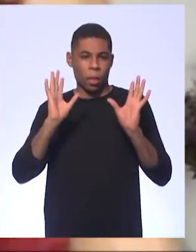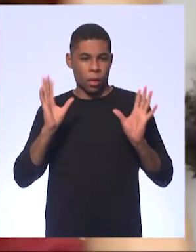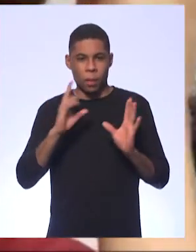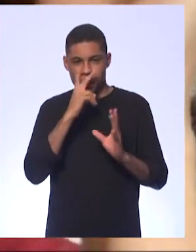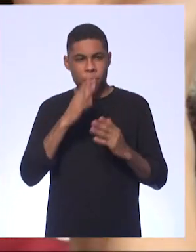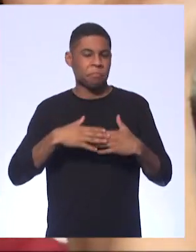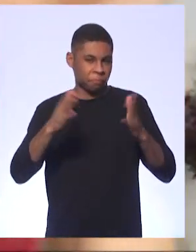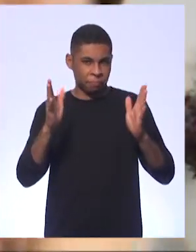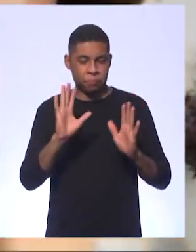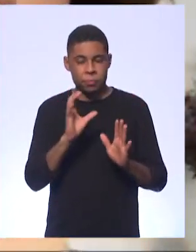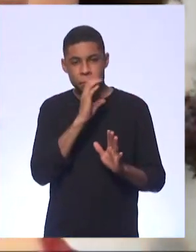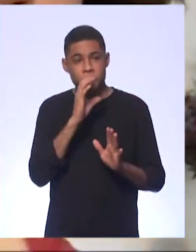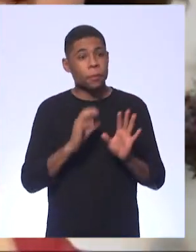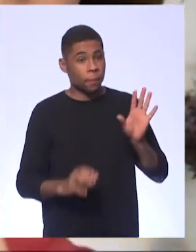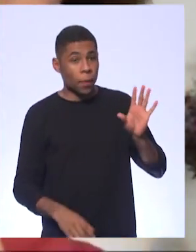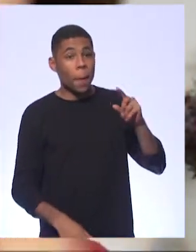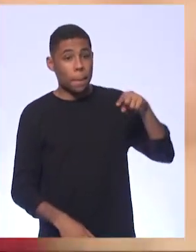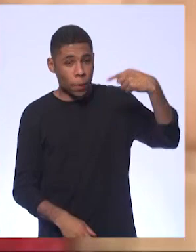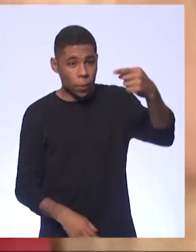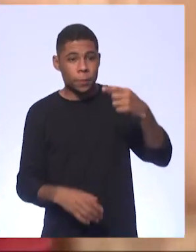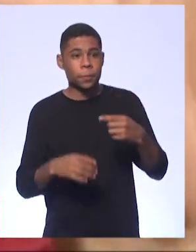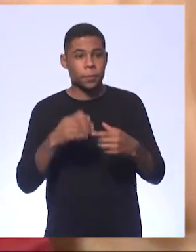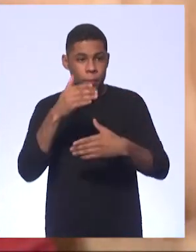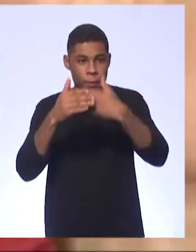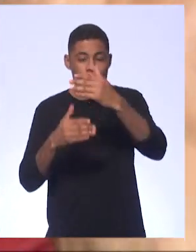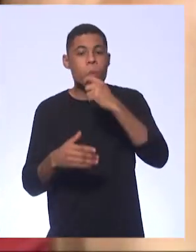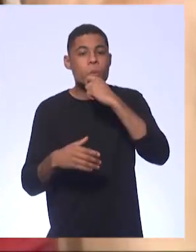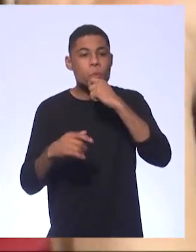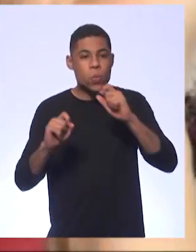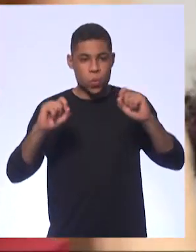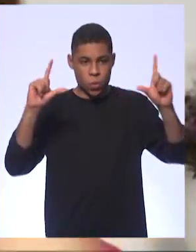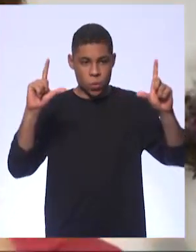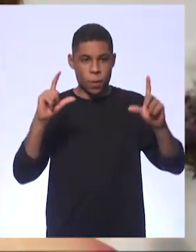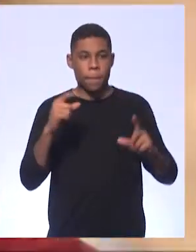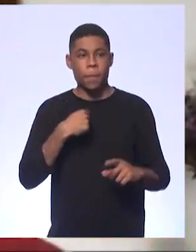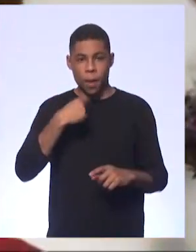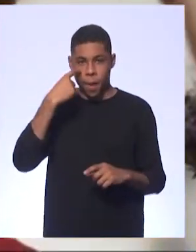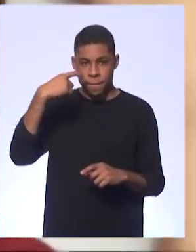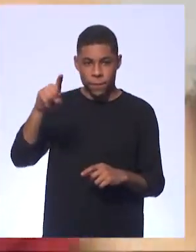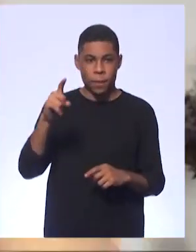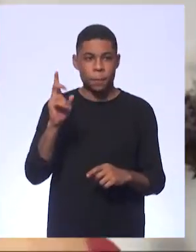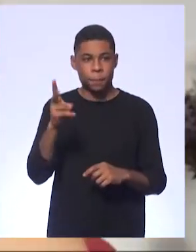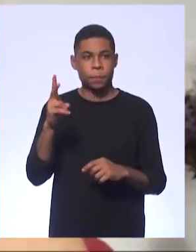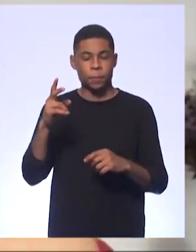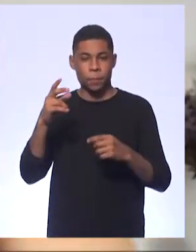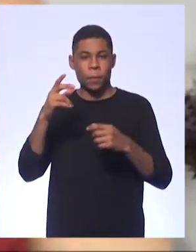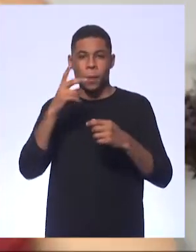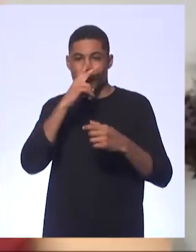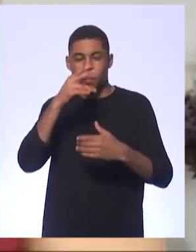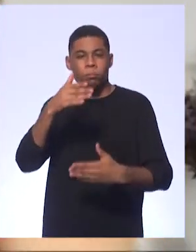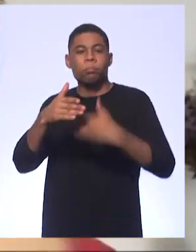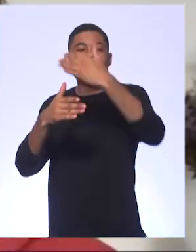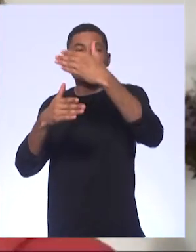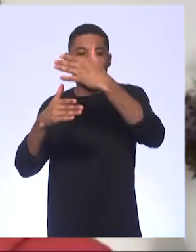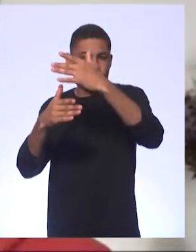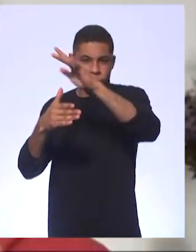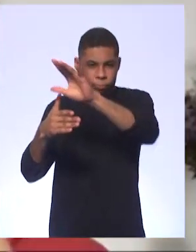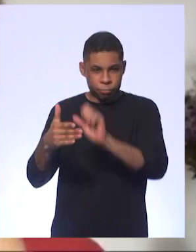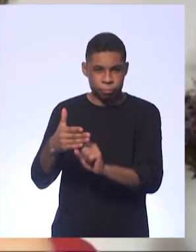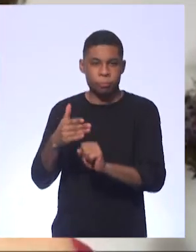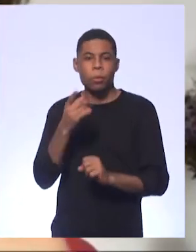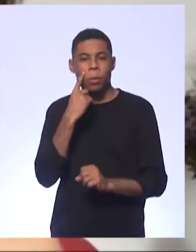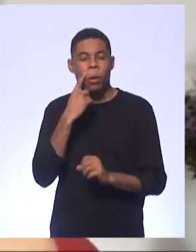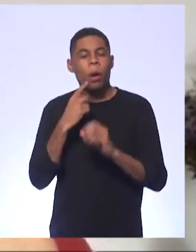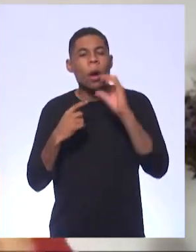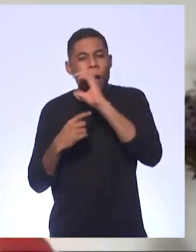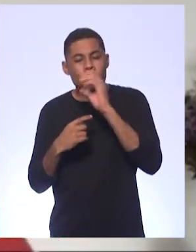pouco. O próximo slide não está aqui, mas eu tinha visto que ele mostrou e depois tirou. Se você quisesse